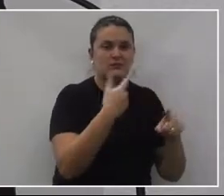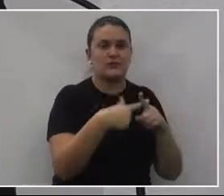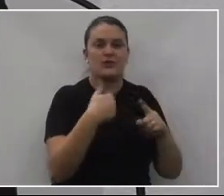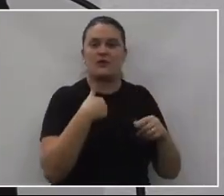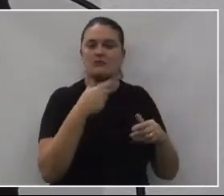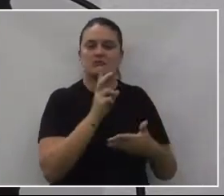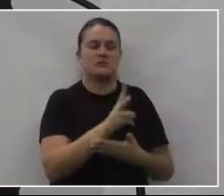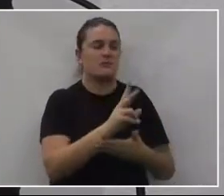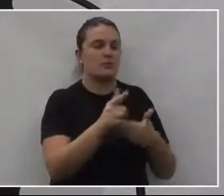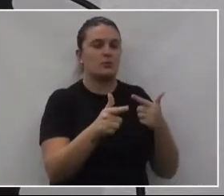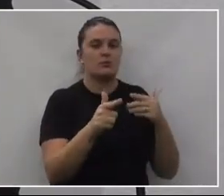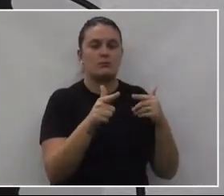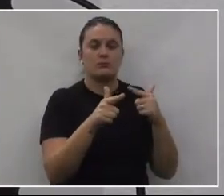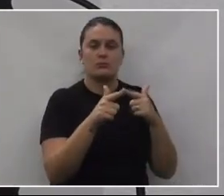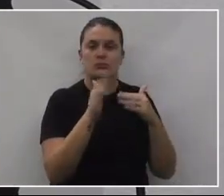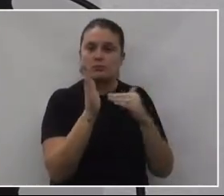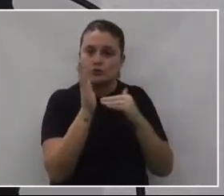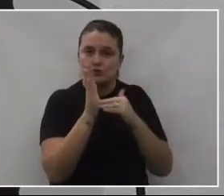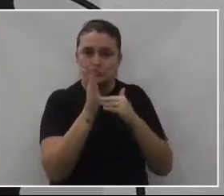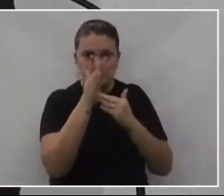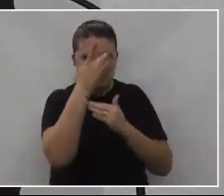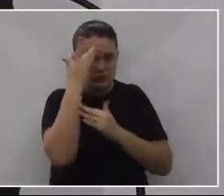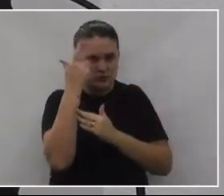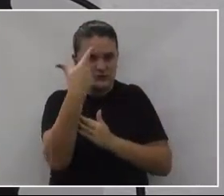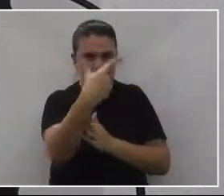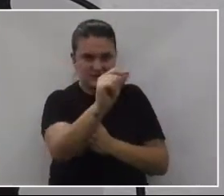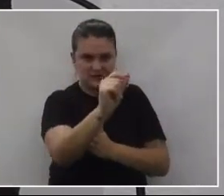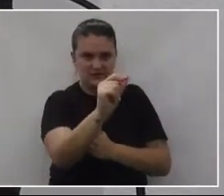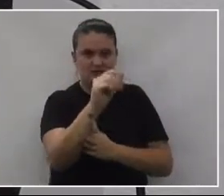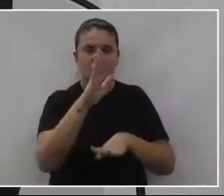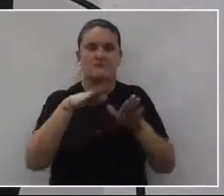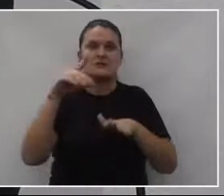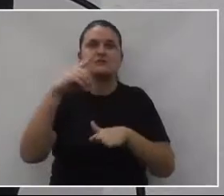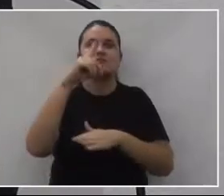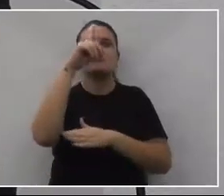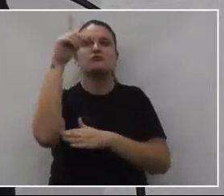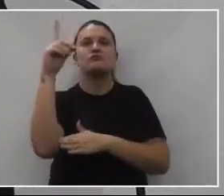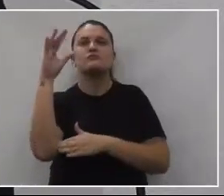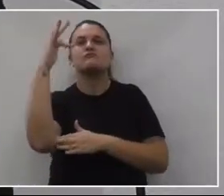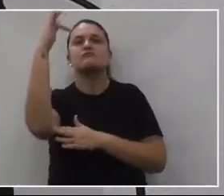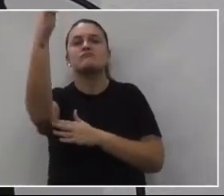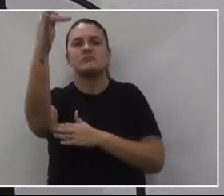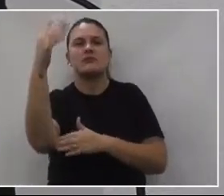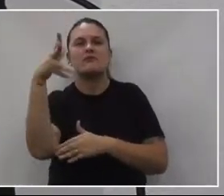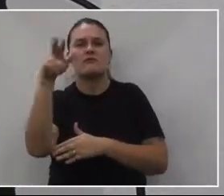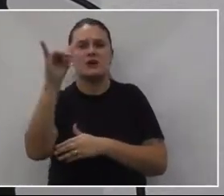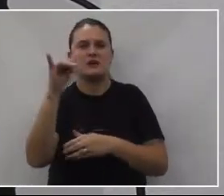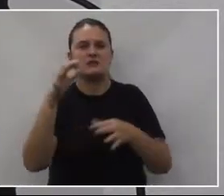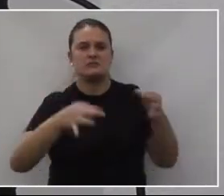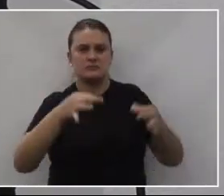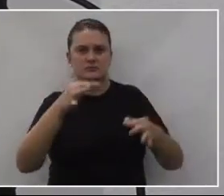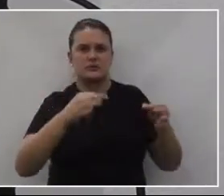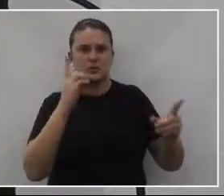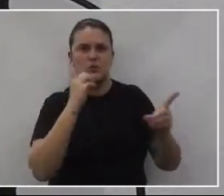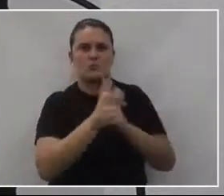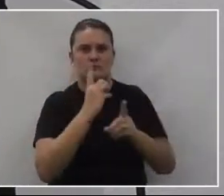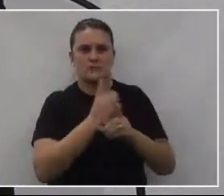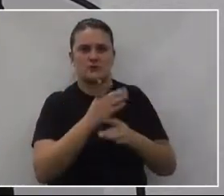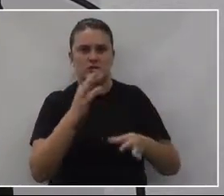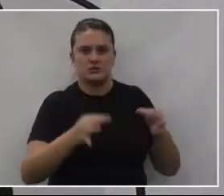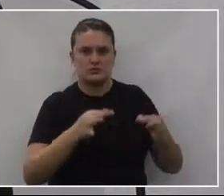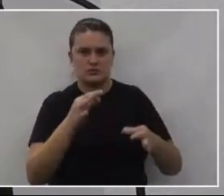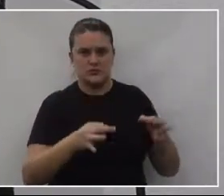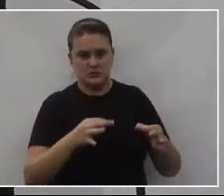embora. E algumas vezes, nos dias seguintes, ali a pessoa procura, vai no fórum, e a rede estará ao lado